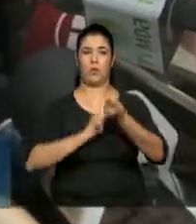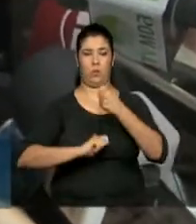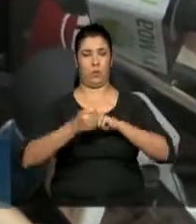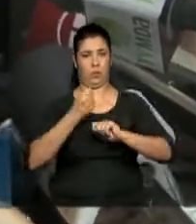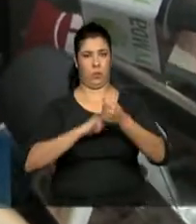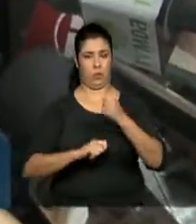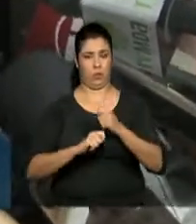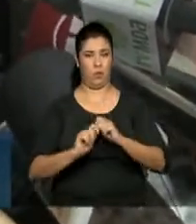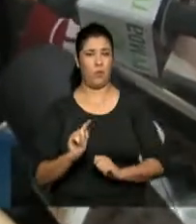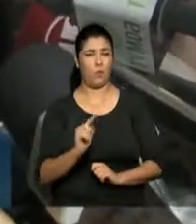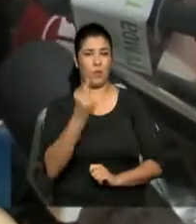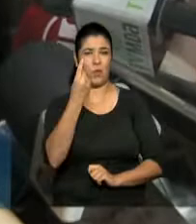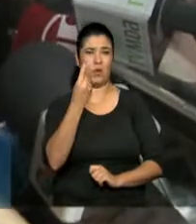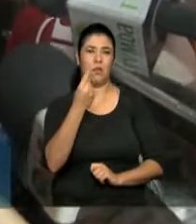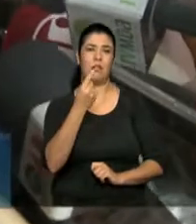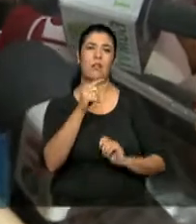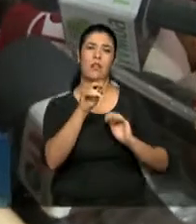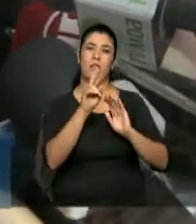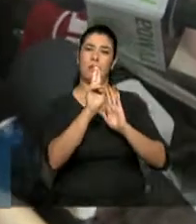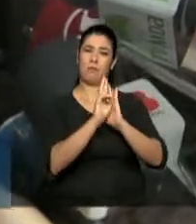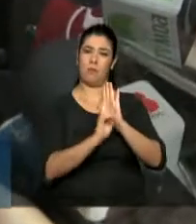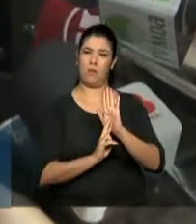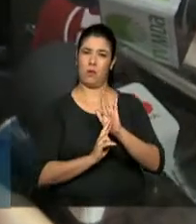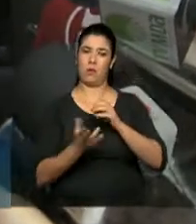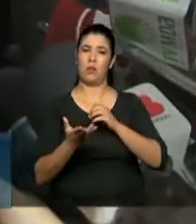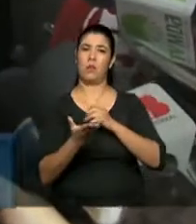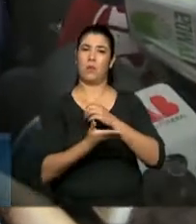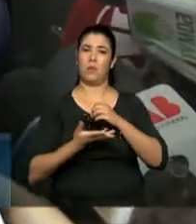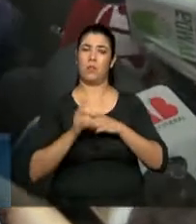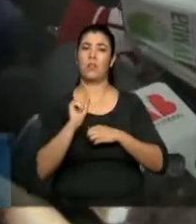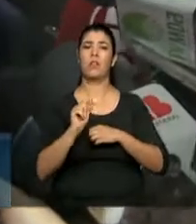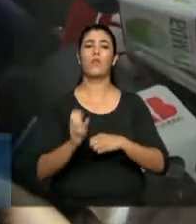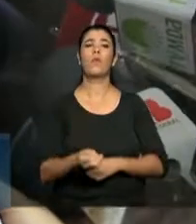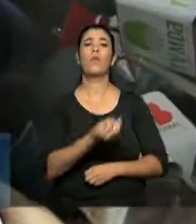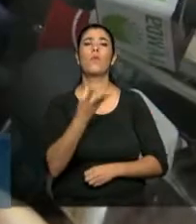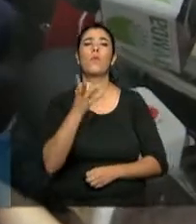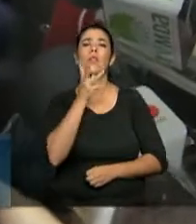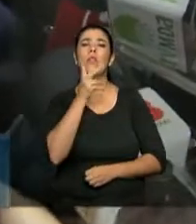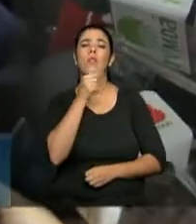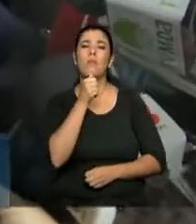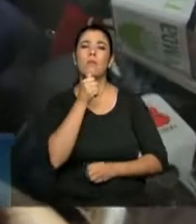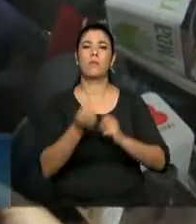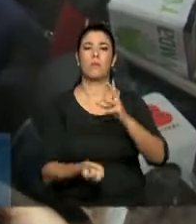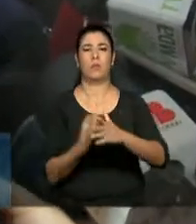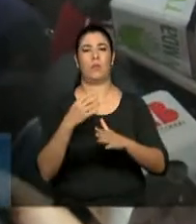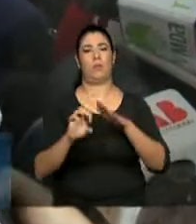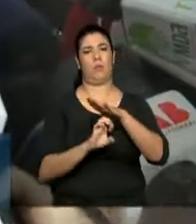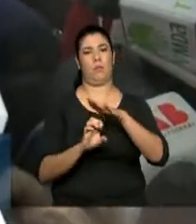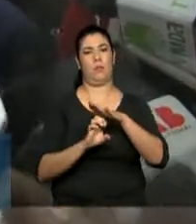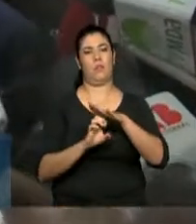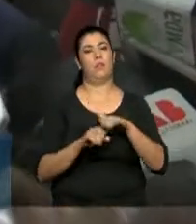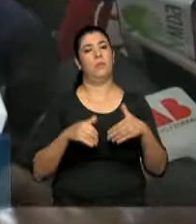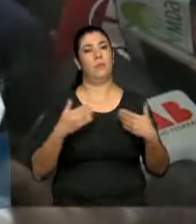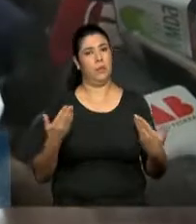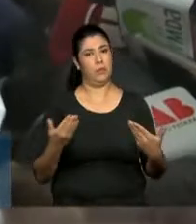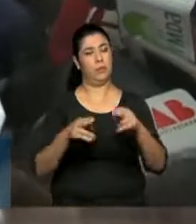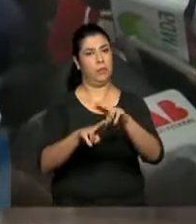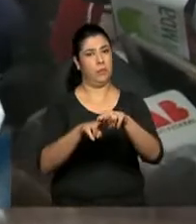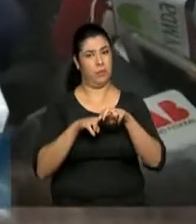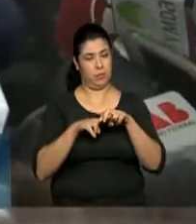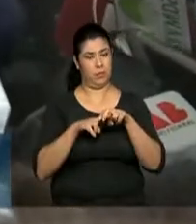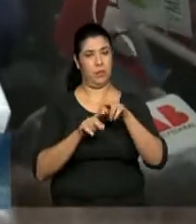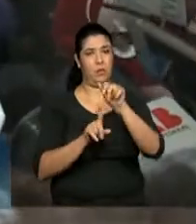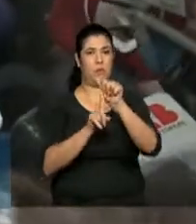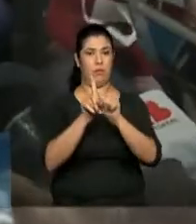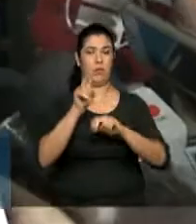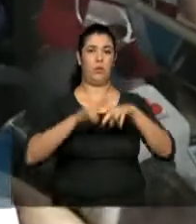um dos elementos fundamentais é o tempo para abrir uma empresa. Então, em junho, nós estaremos fazendo isso,